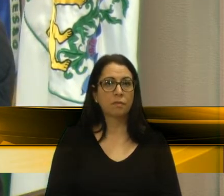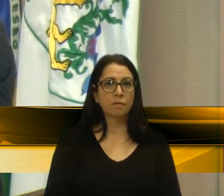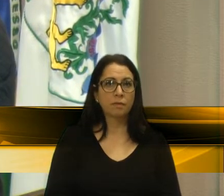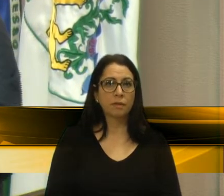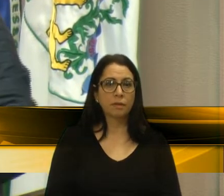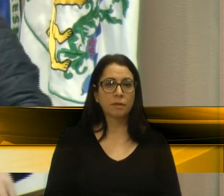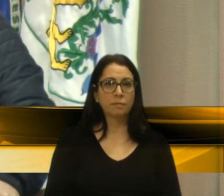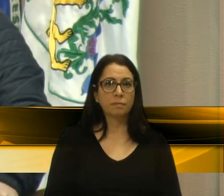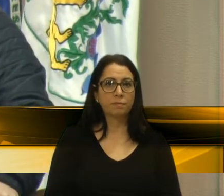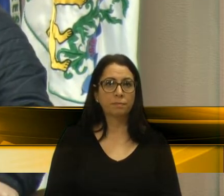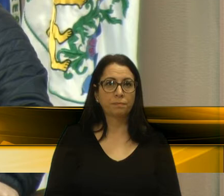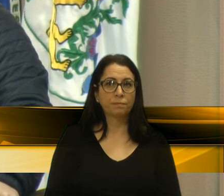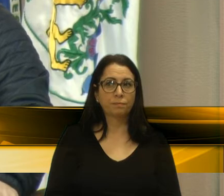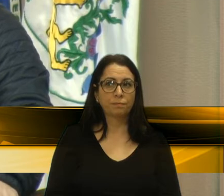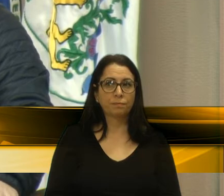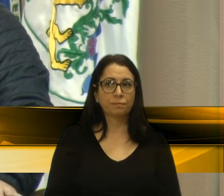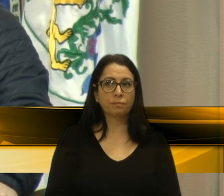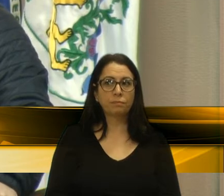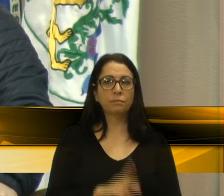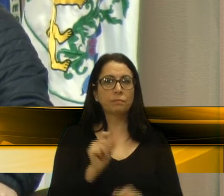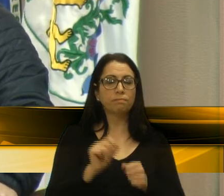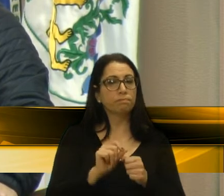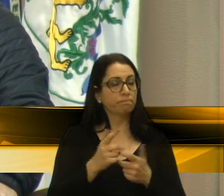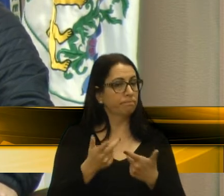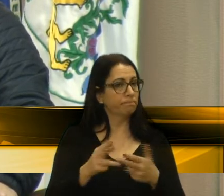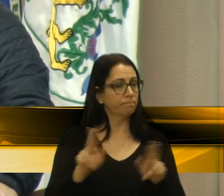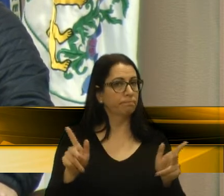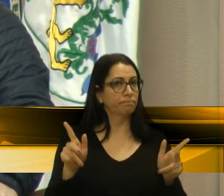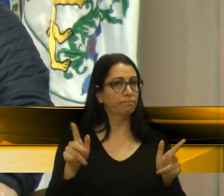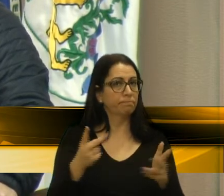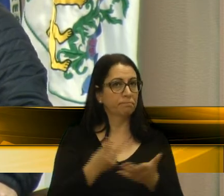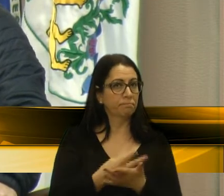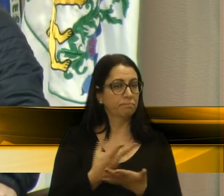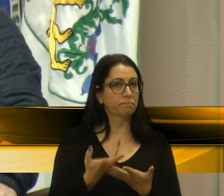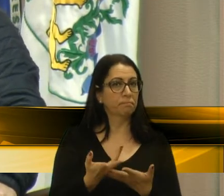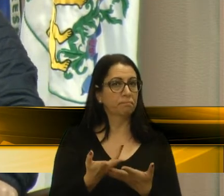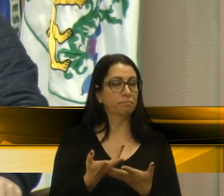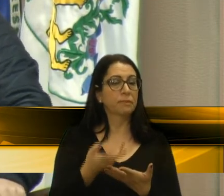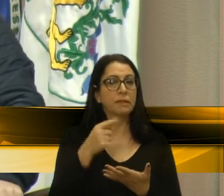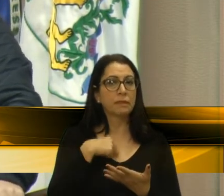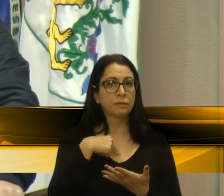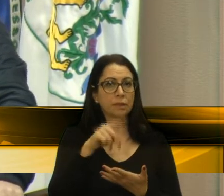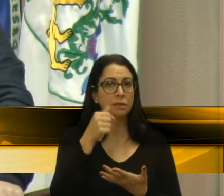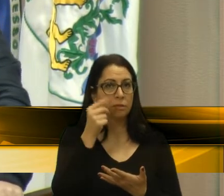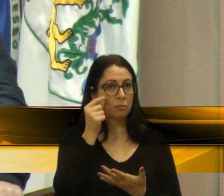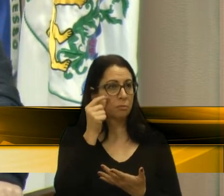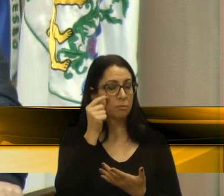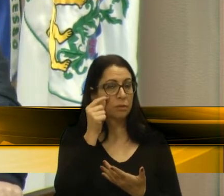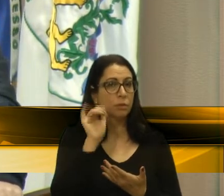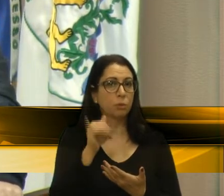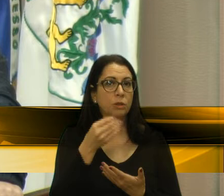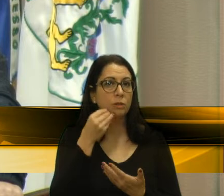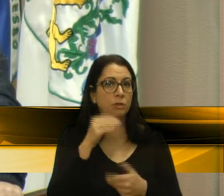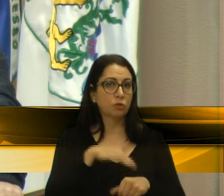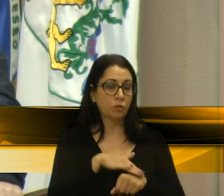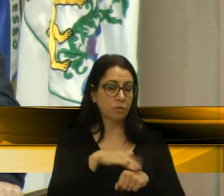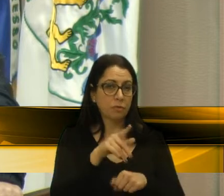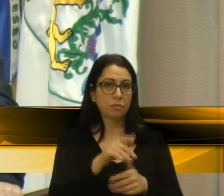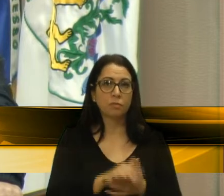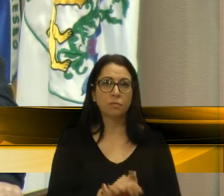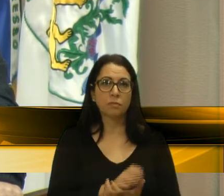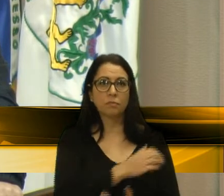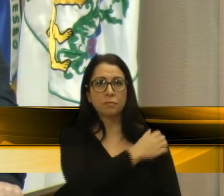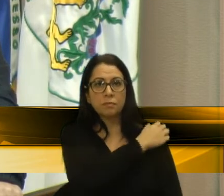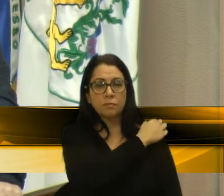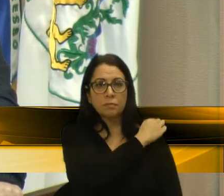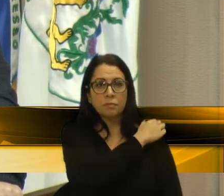que está fazendo meio atravessado, né, vereador Paulo Périco? Esteve lá também, a gente teve a oportunidade de poder conversar com ela. E